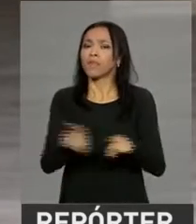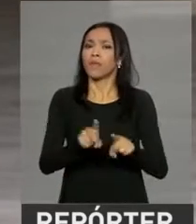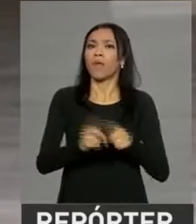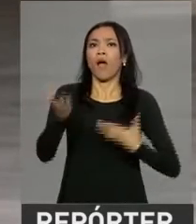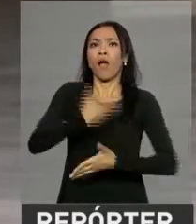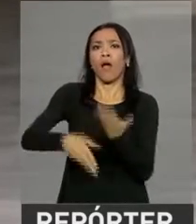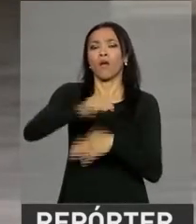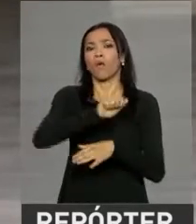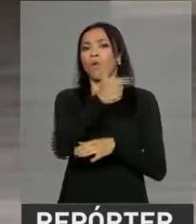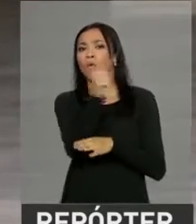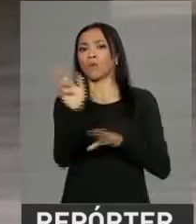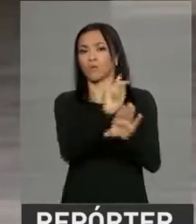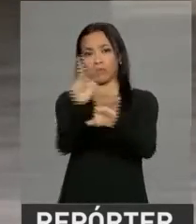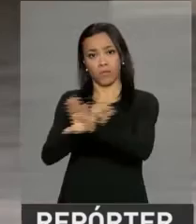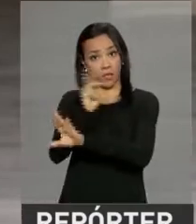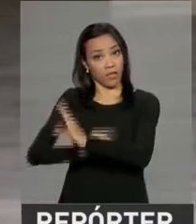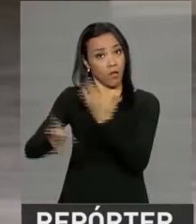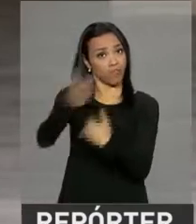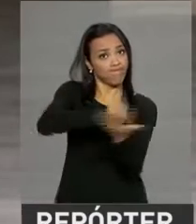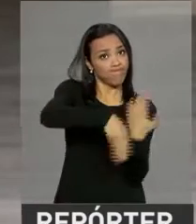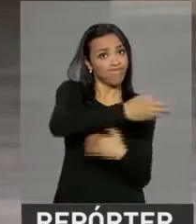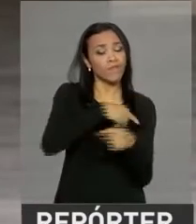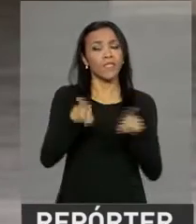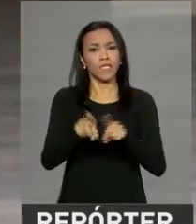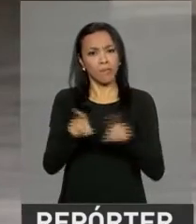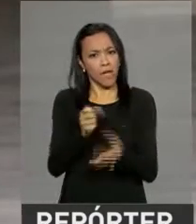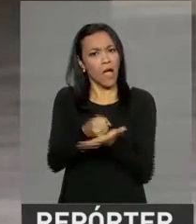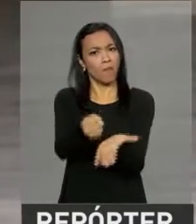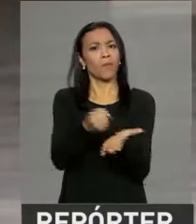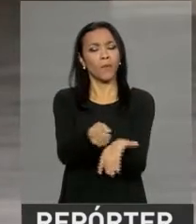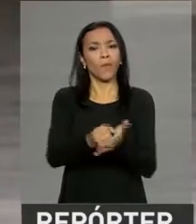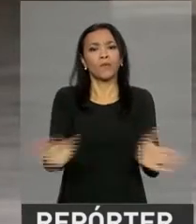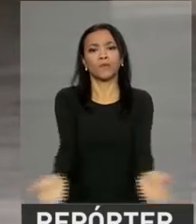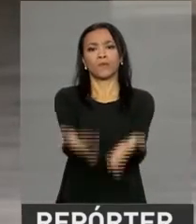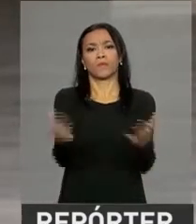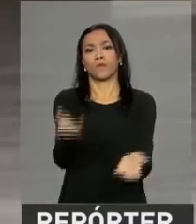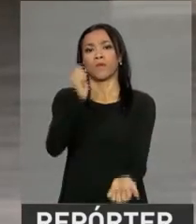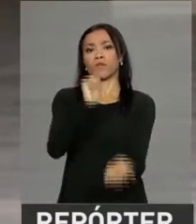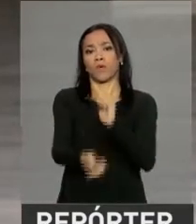exteriores e garantiu um apoio total à realização dos Jogos Olímpicos Rio